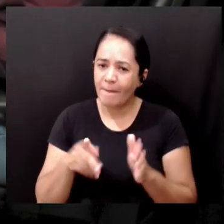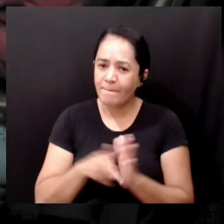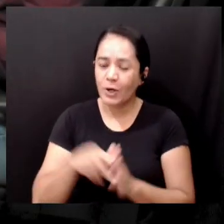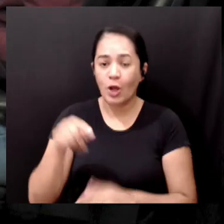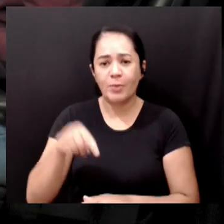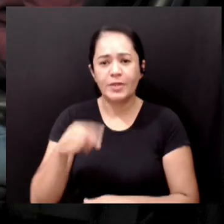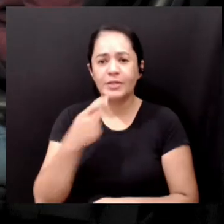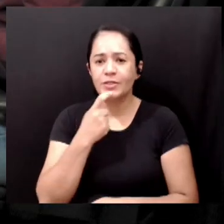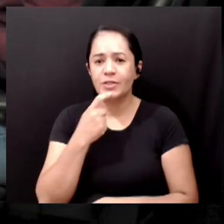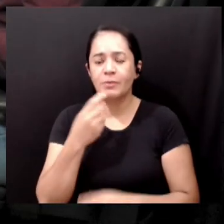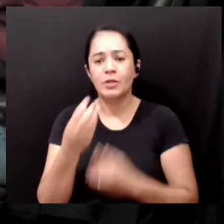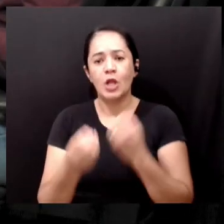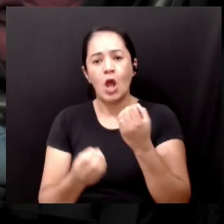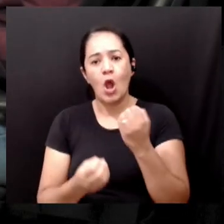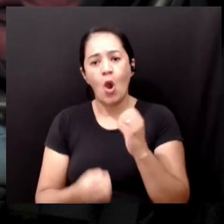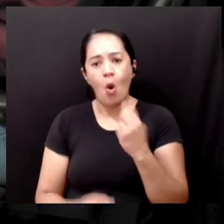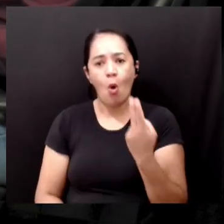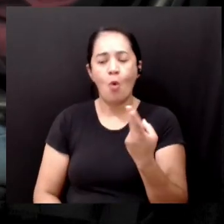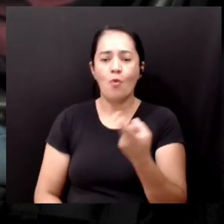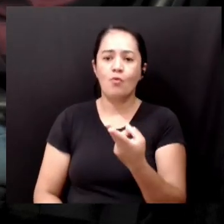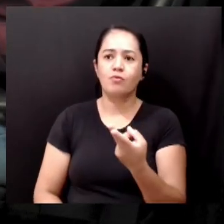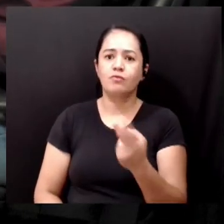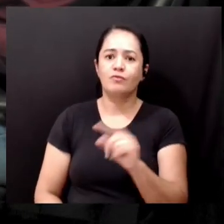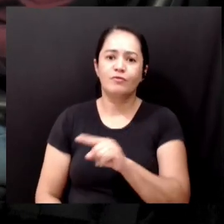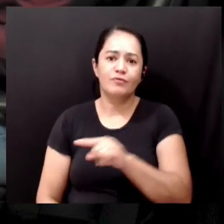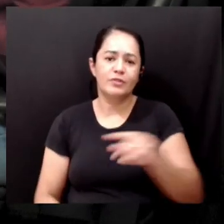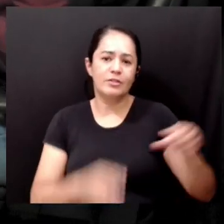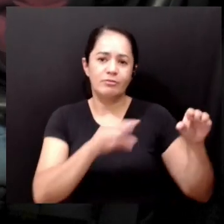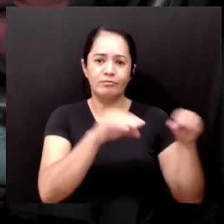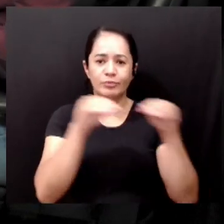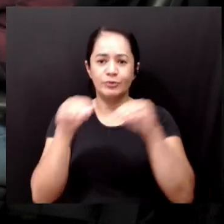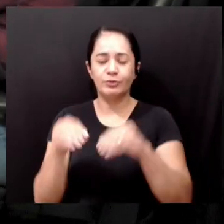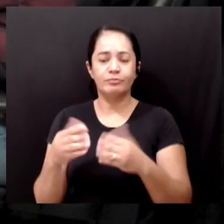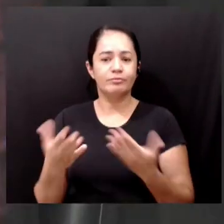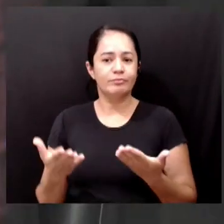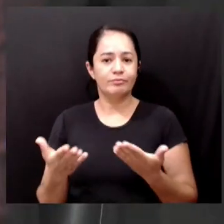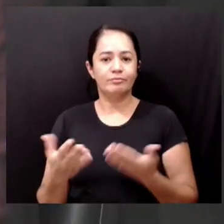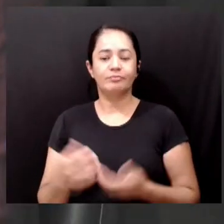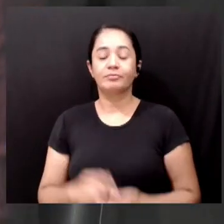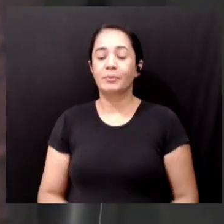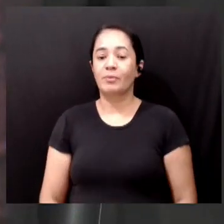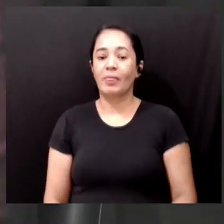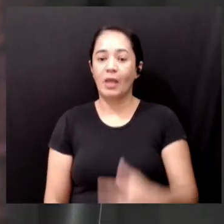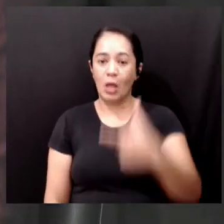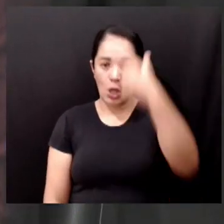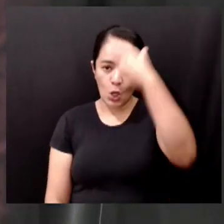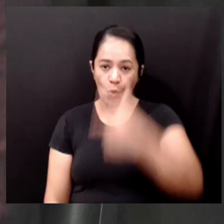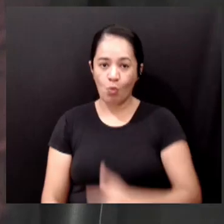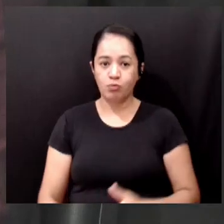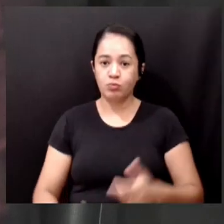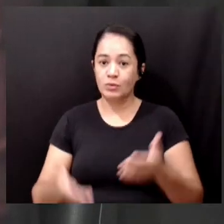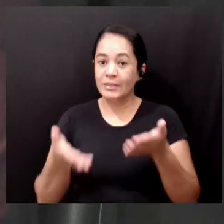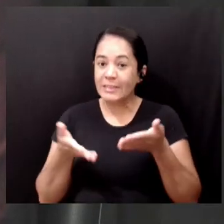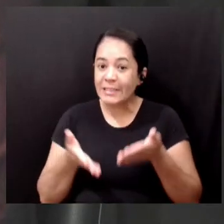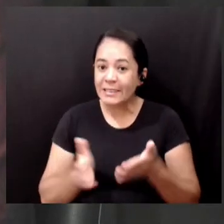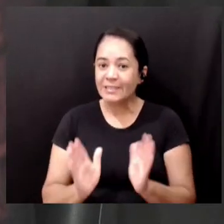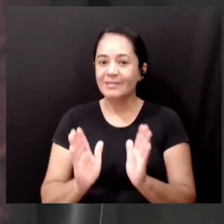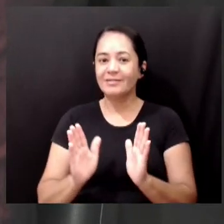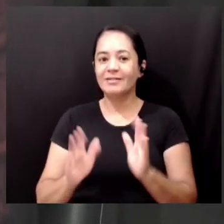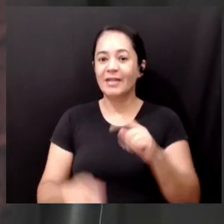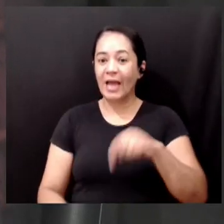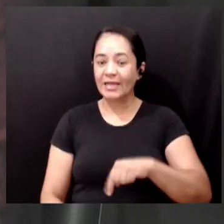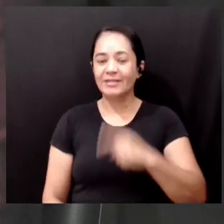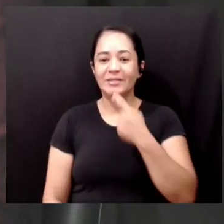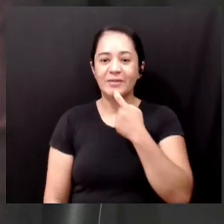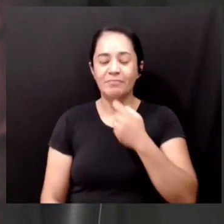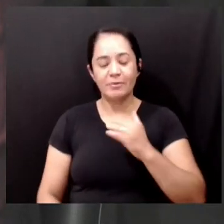história da sua família com a nossa cidade? Mirna, eu sou de Campinas, nasci, fui criado aqui em